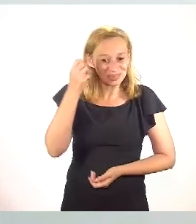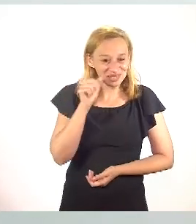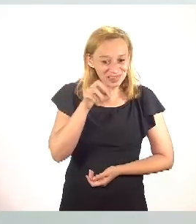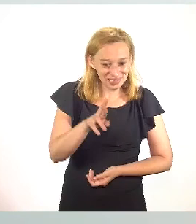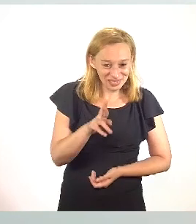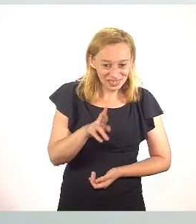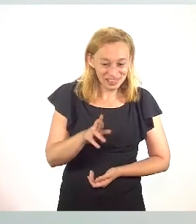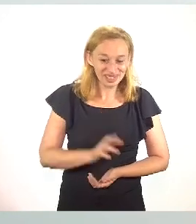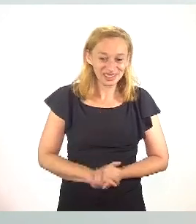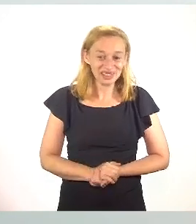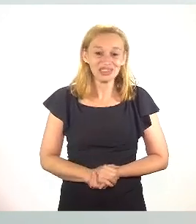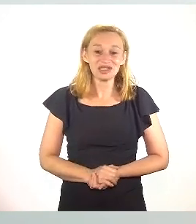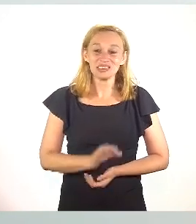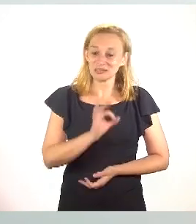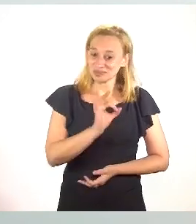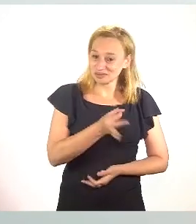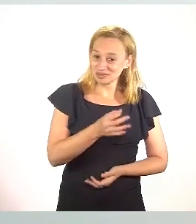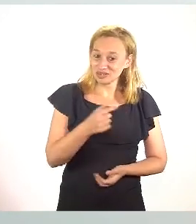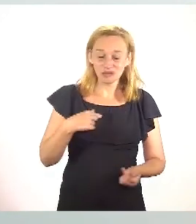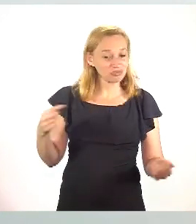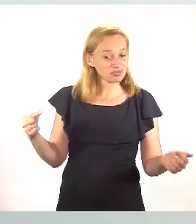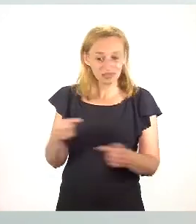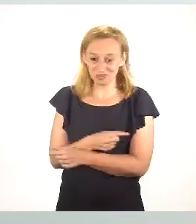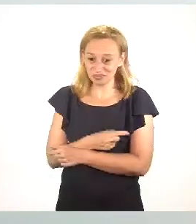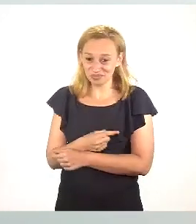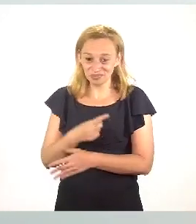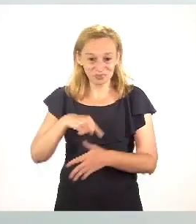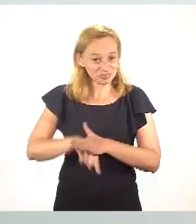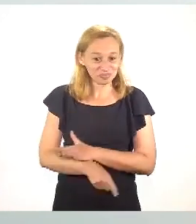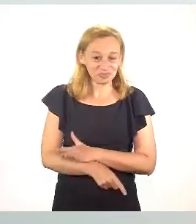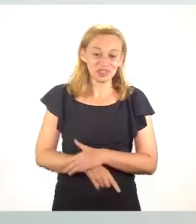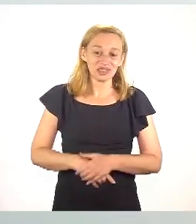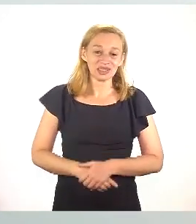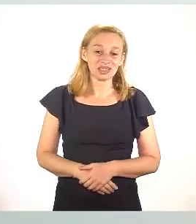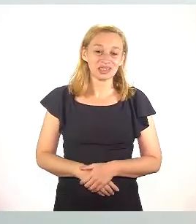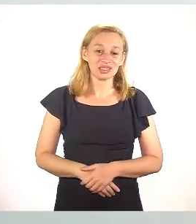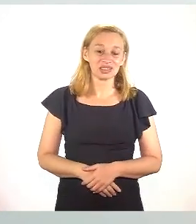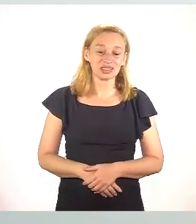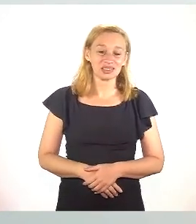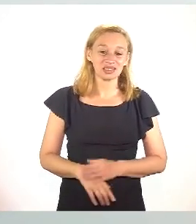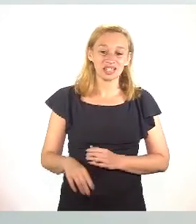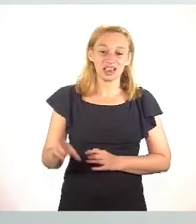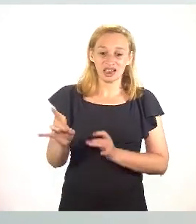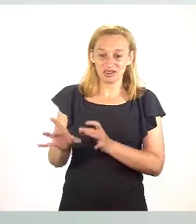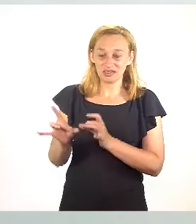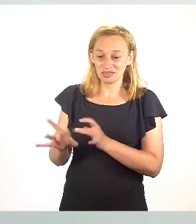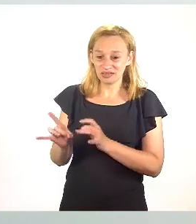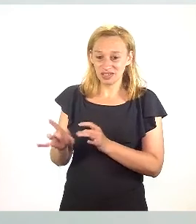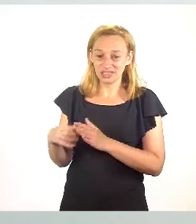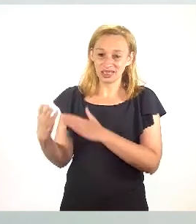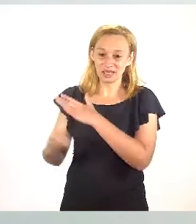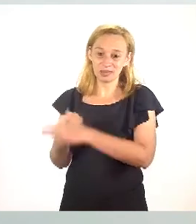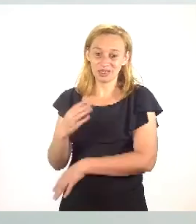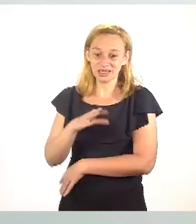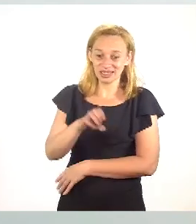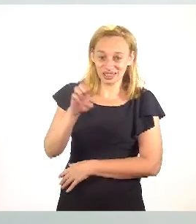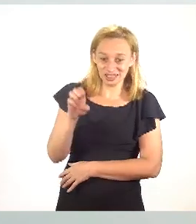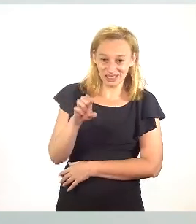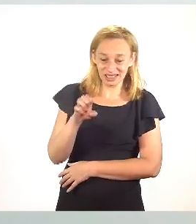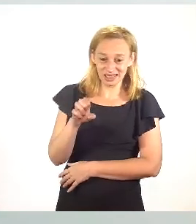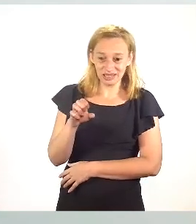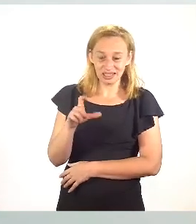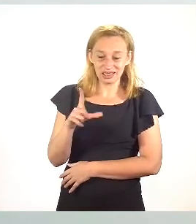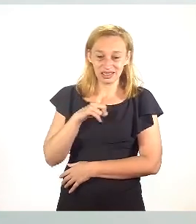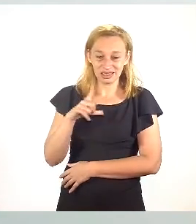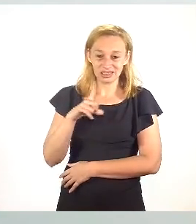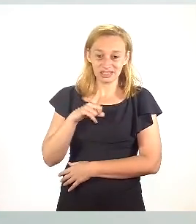fez uma afirmação que eu discordo profundamente. Com a privatização da SEDAI, nós vamos ter